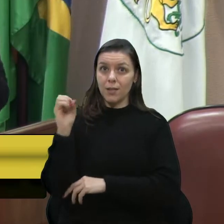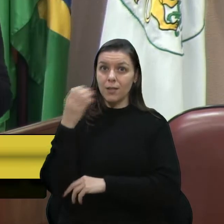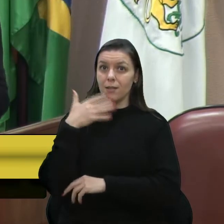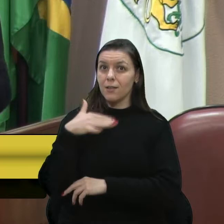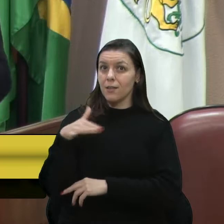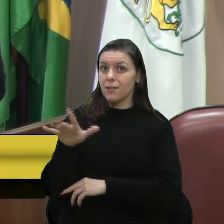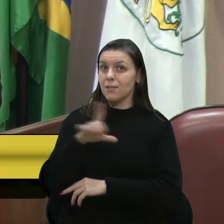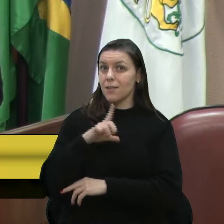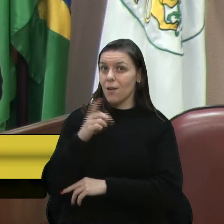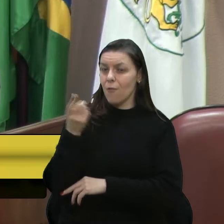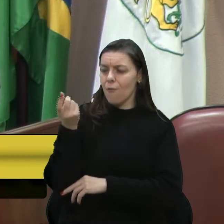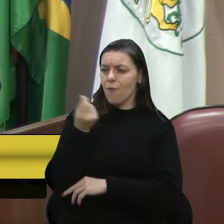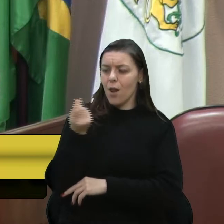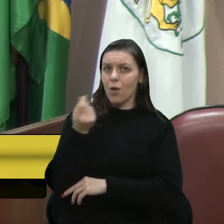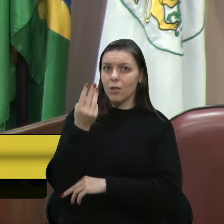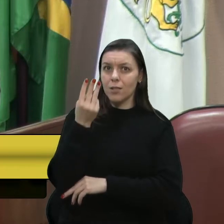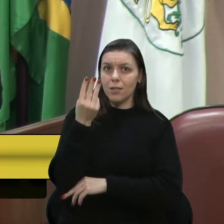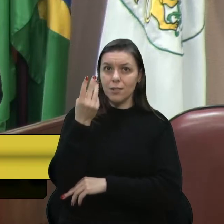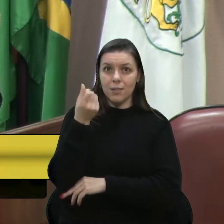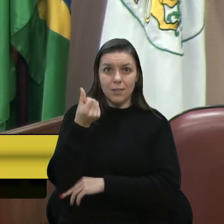um valor de R$ Uma parte,